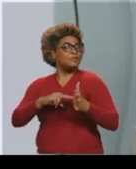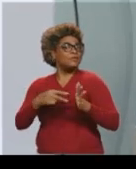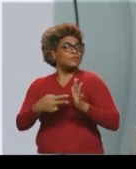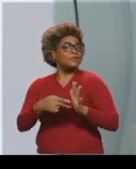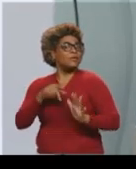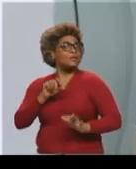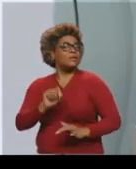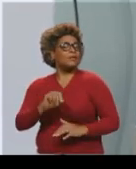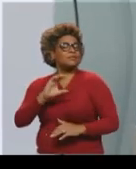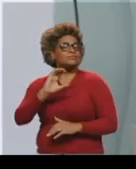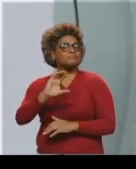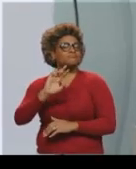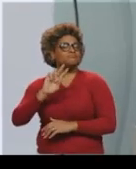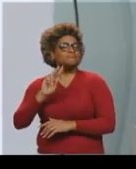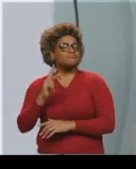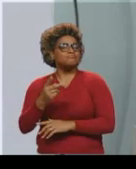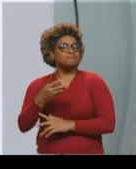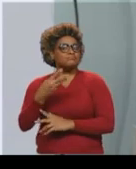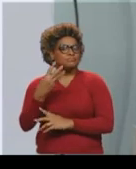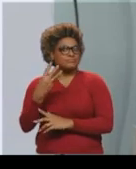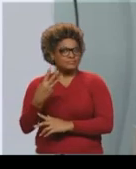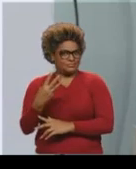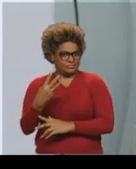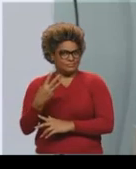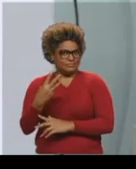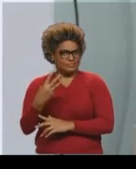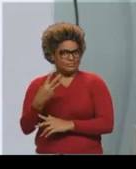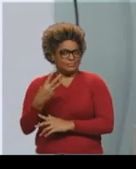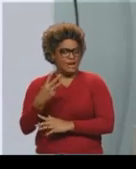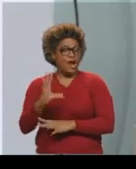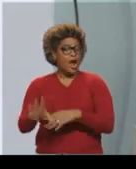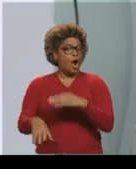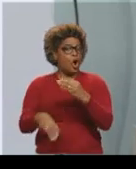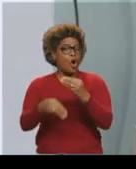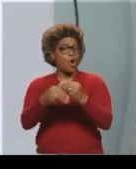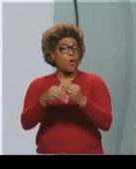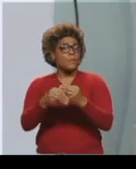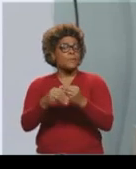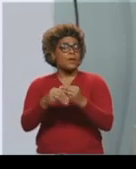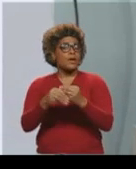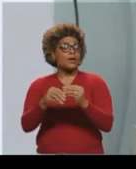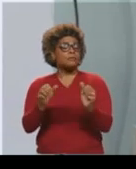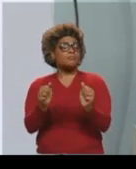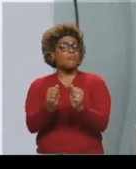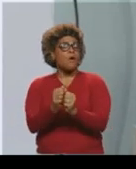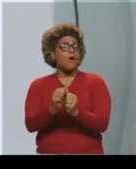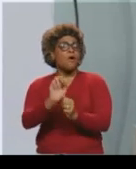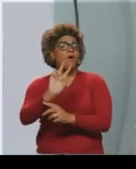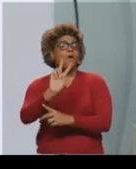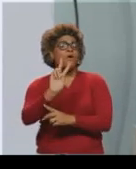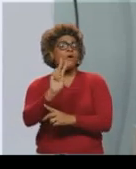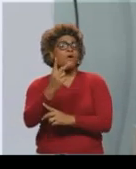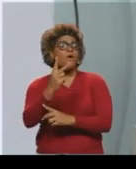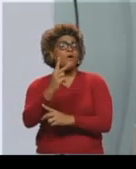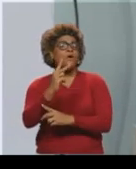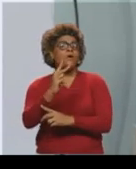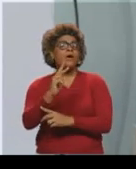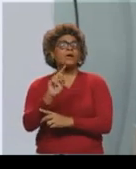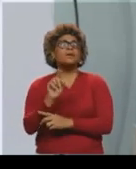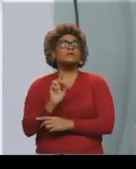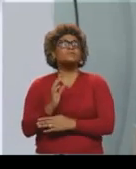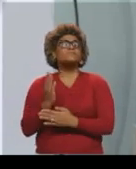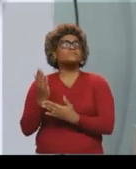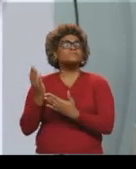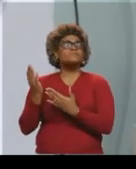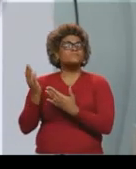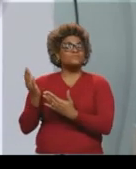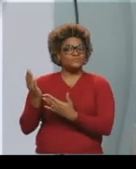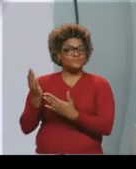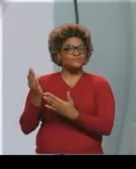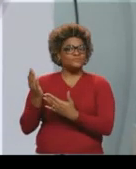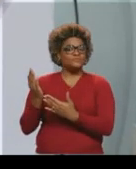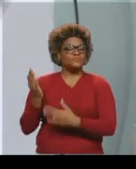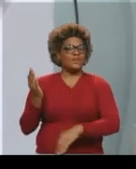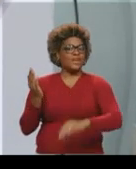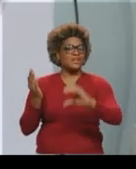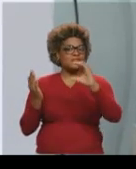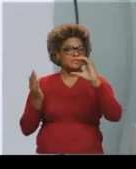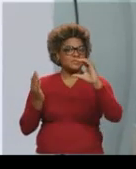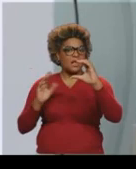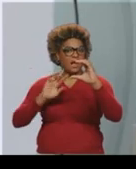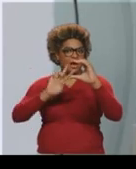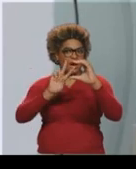E agora, completo com hidrogênio. Então, aqui CH3,